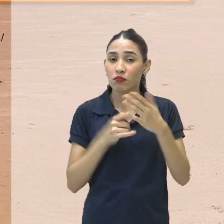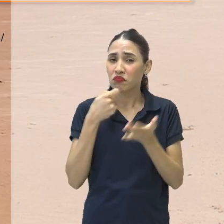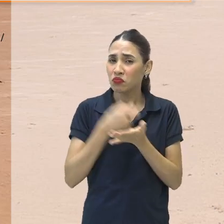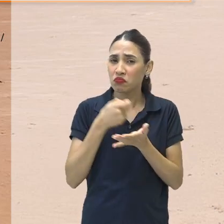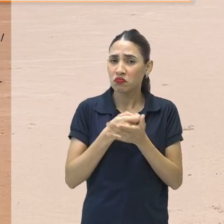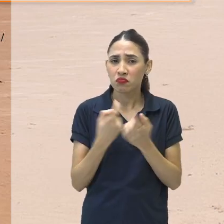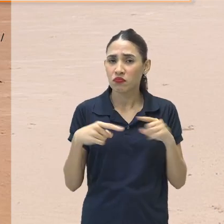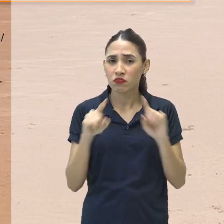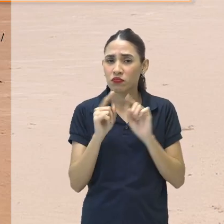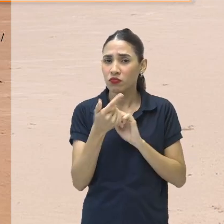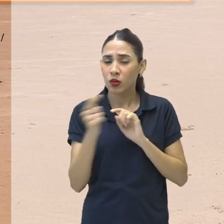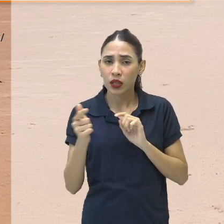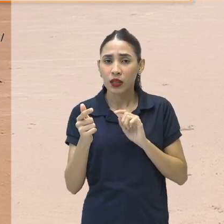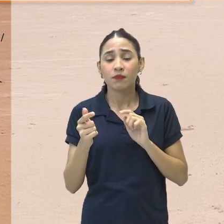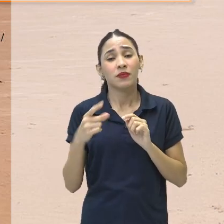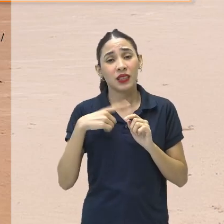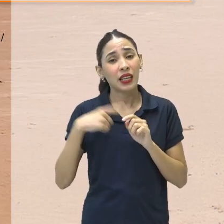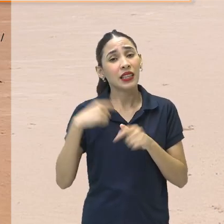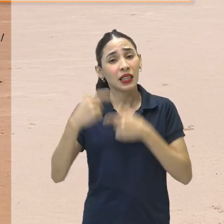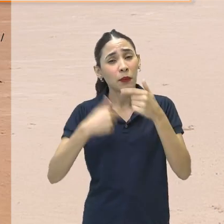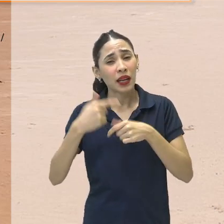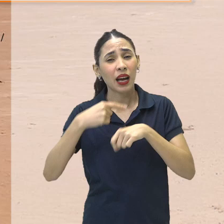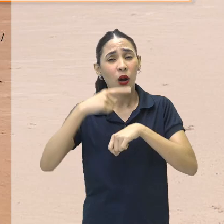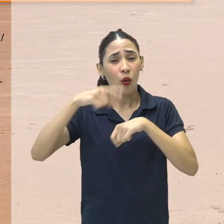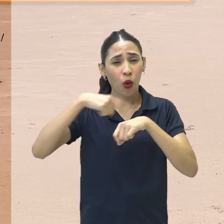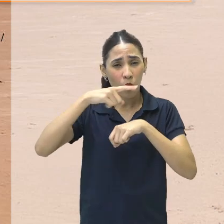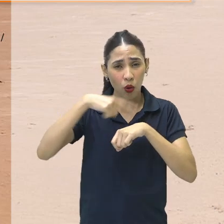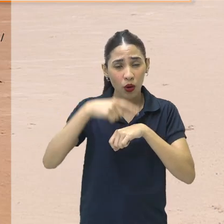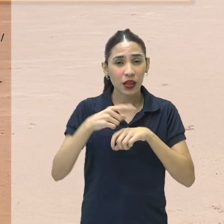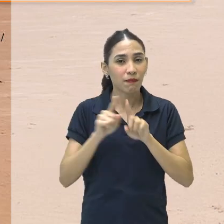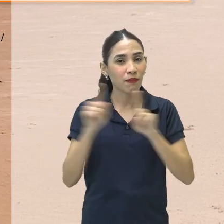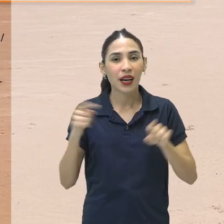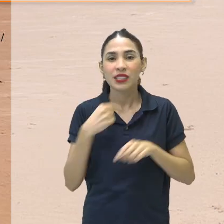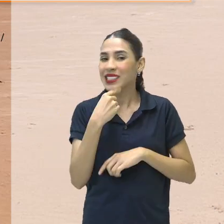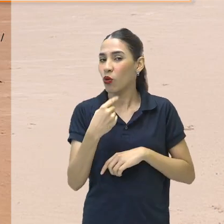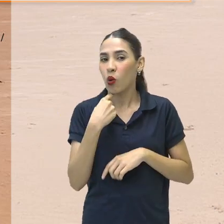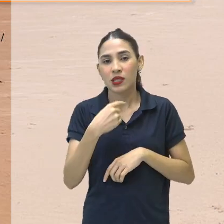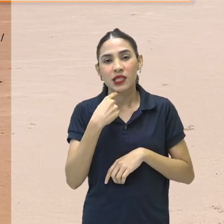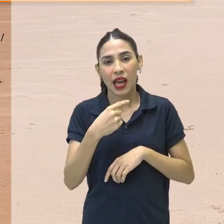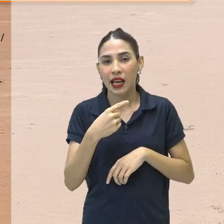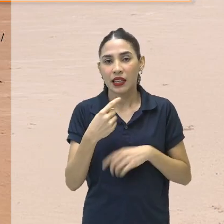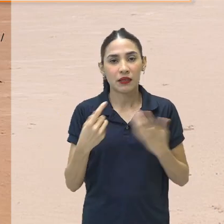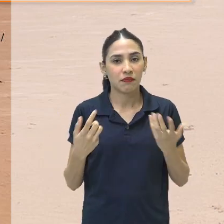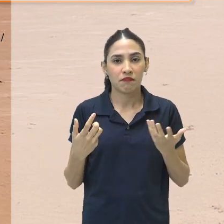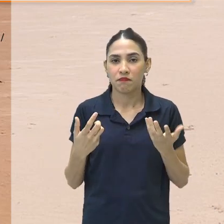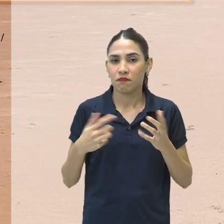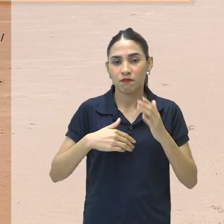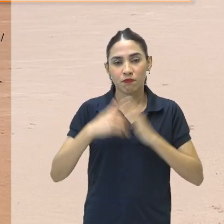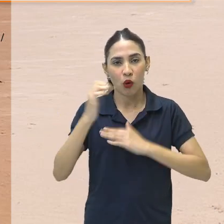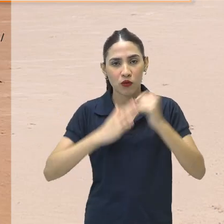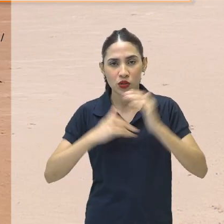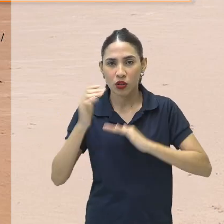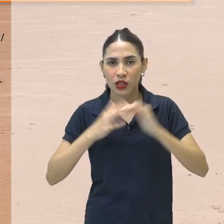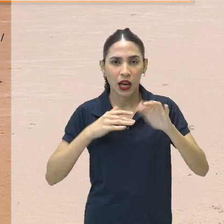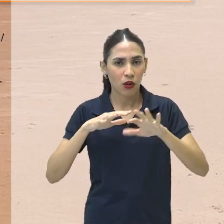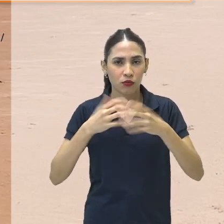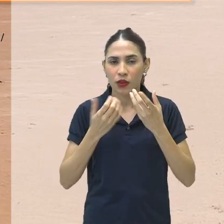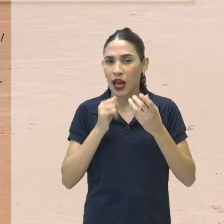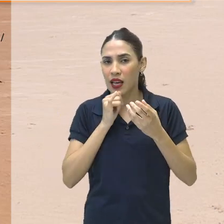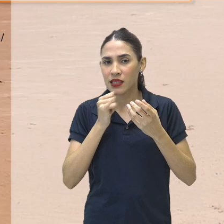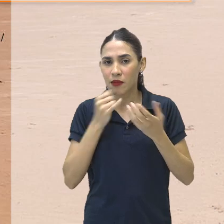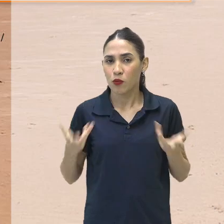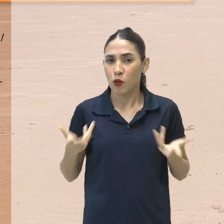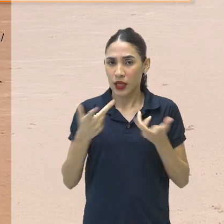que trabalhar longas jornadas diárias e não conseguem se qualificar e se capacitar profissionalmente